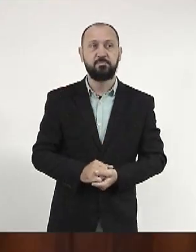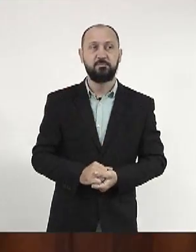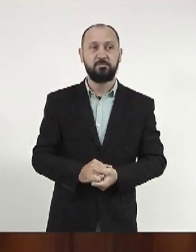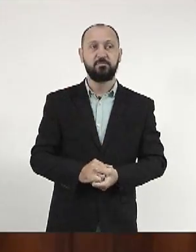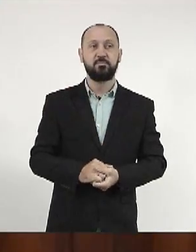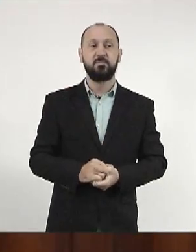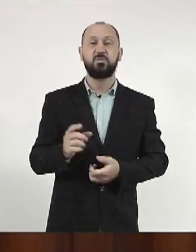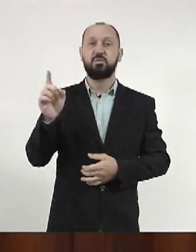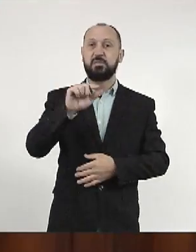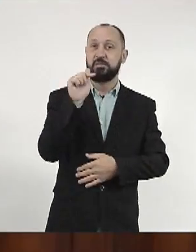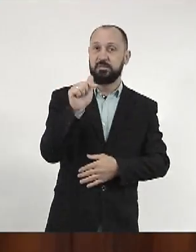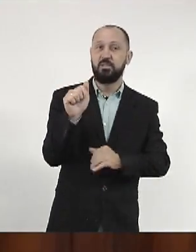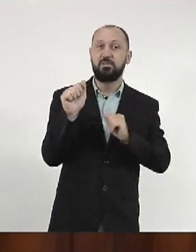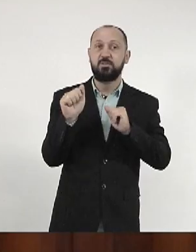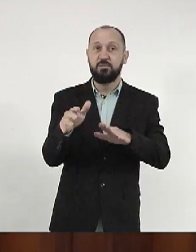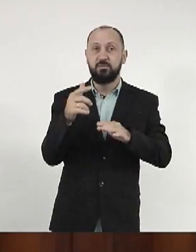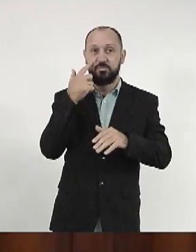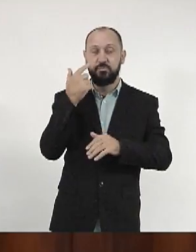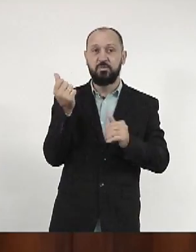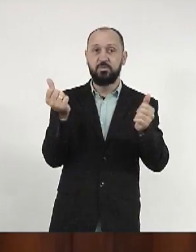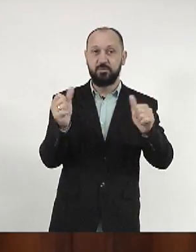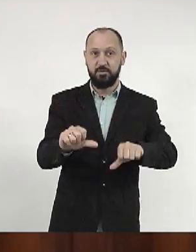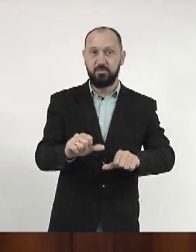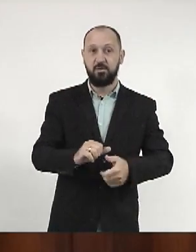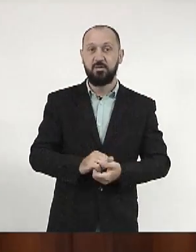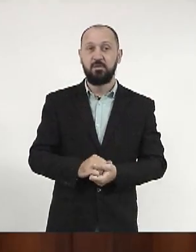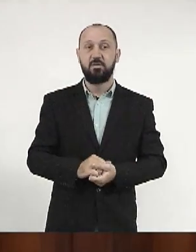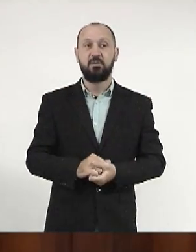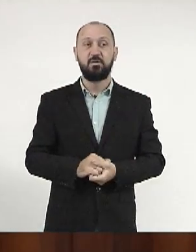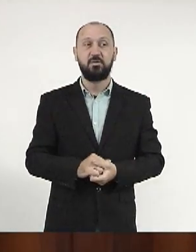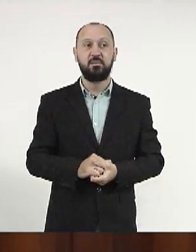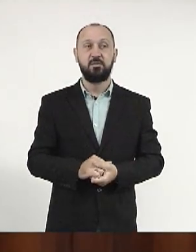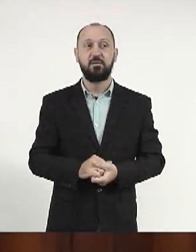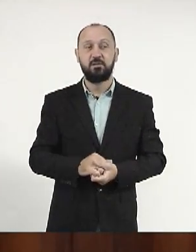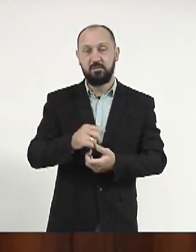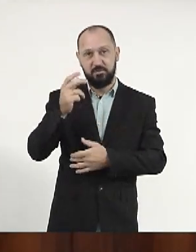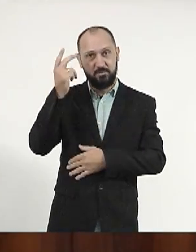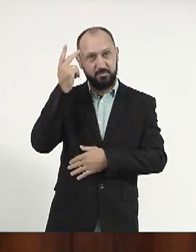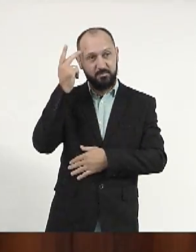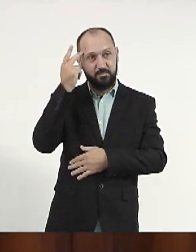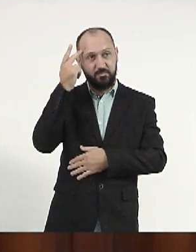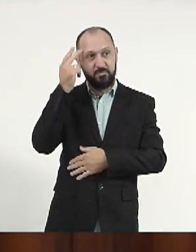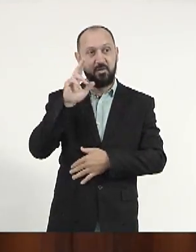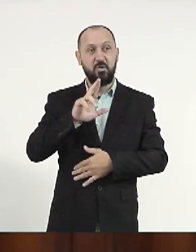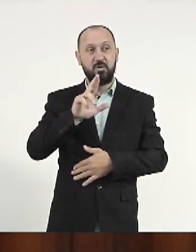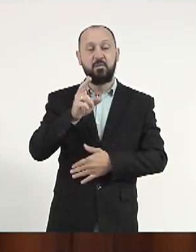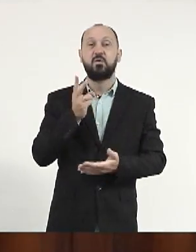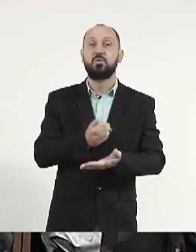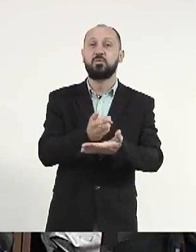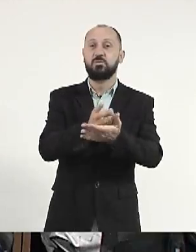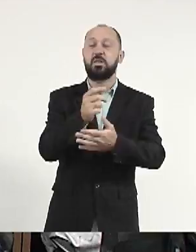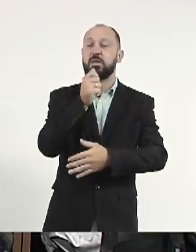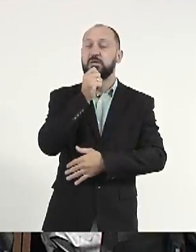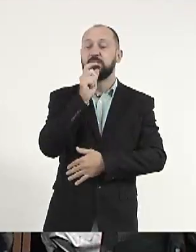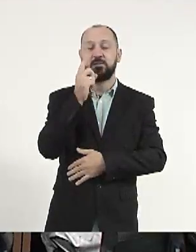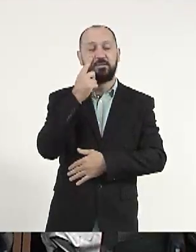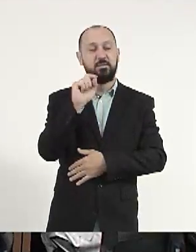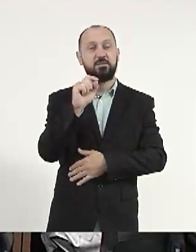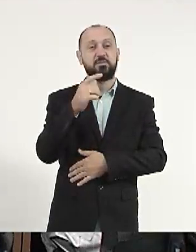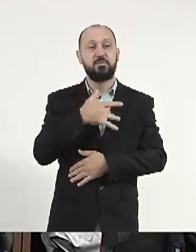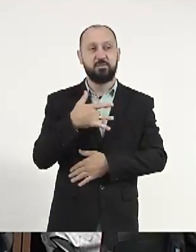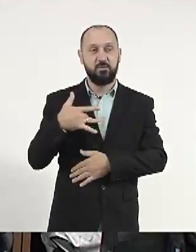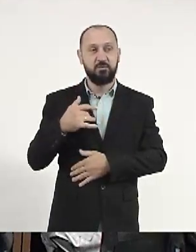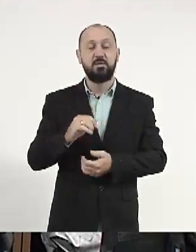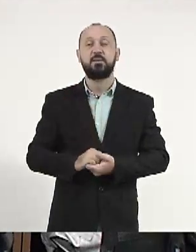Baseado no 7 de setembro, que foi um fiasco, né? Lá na Paulista, Lula vai continuar bastante tempo ainda, se tiver